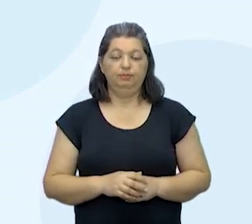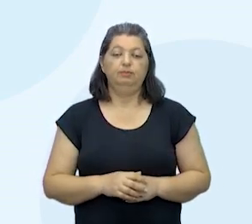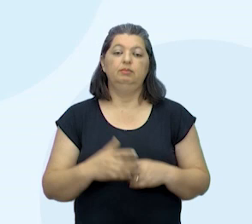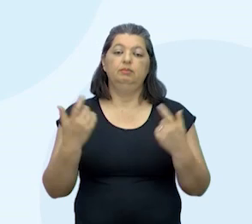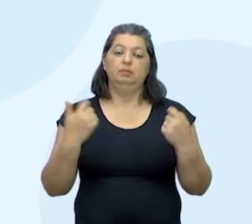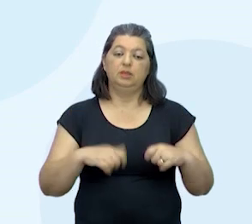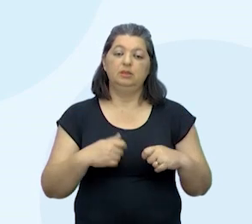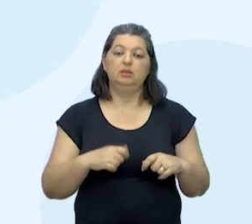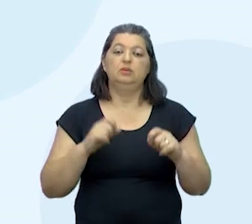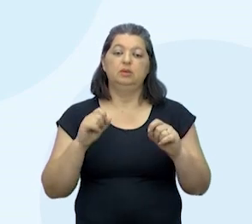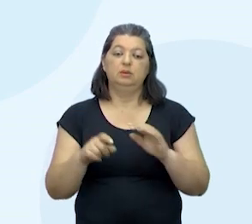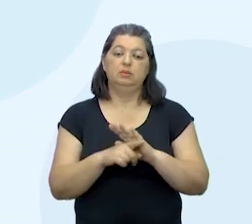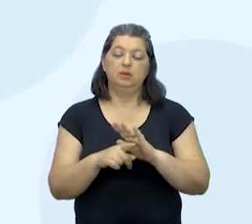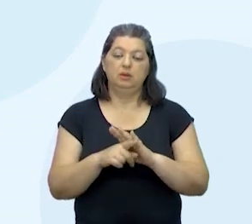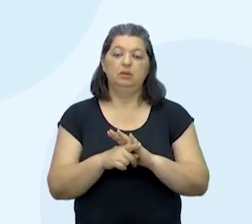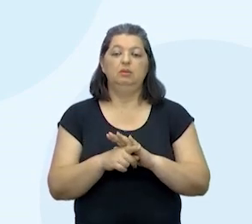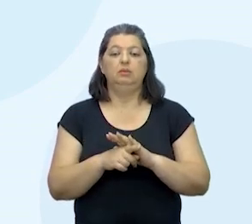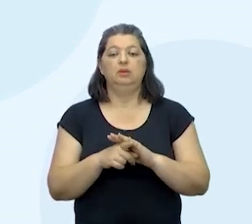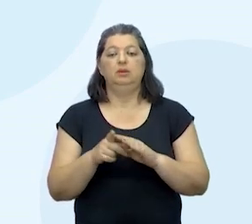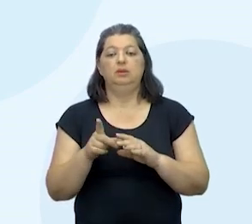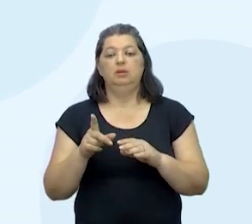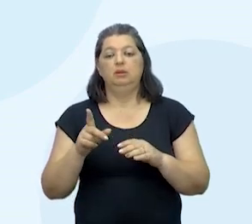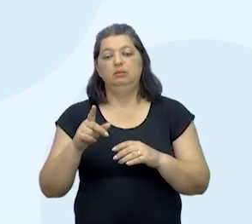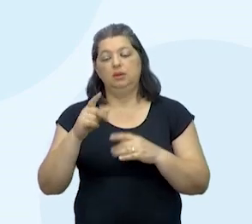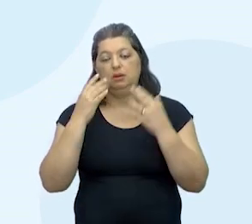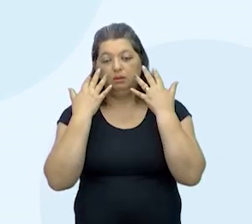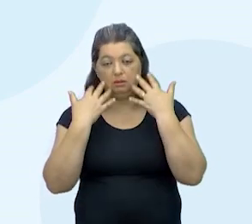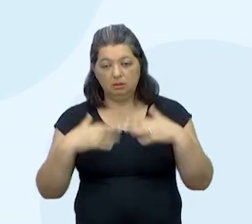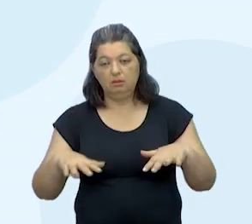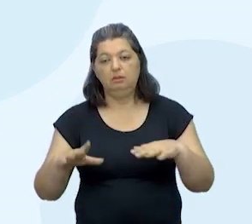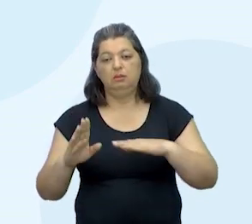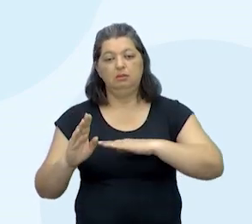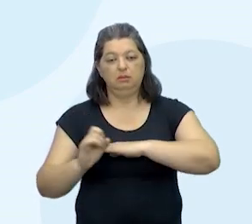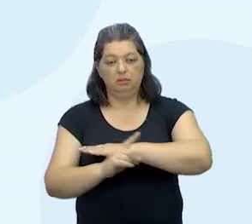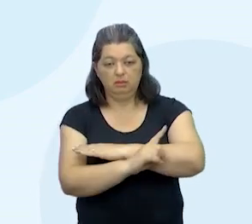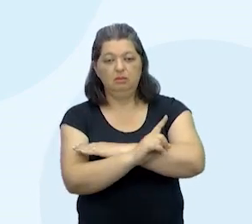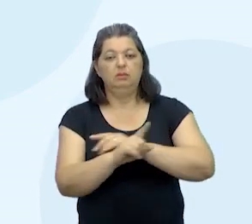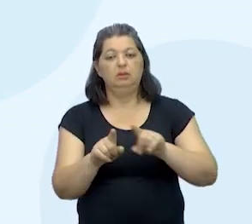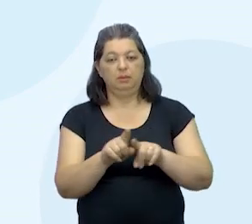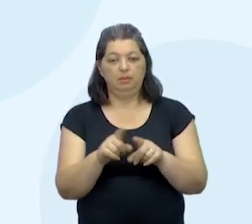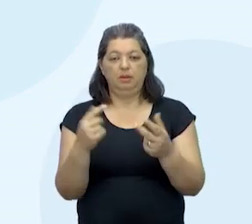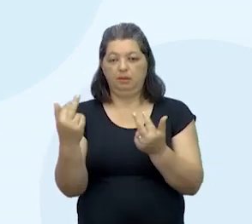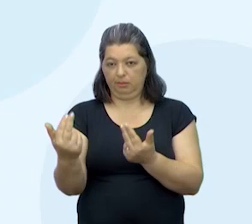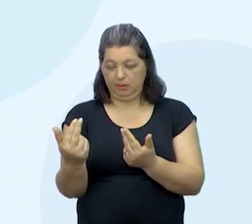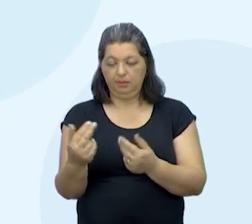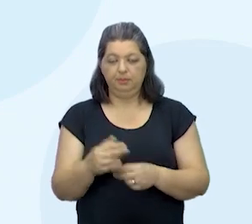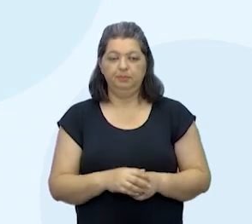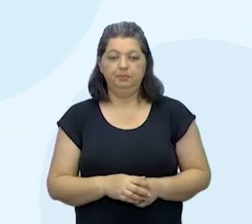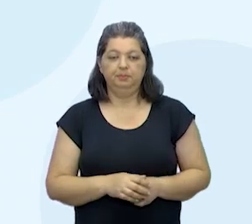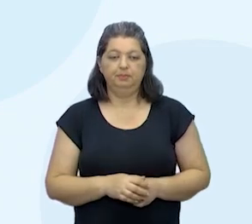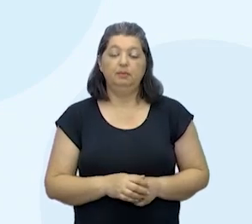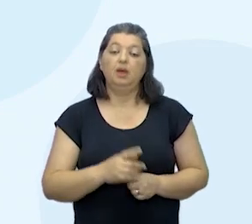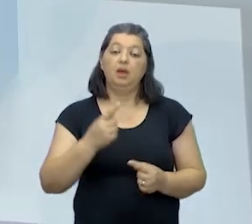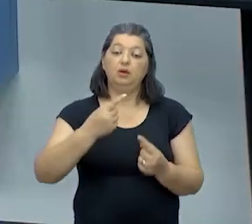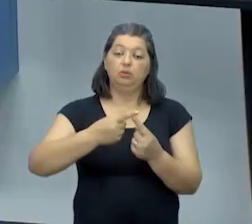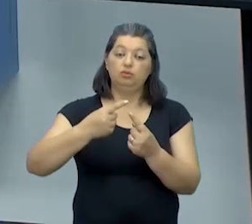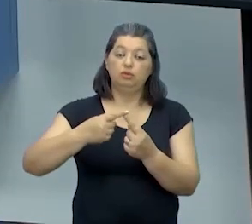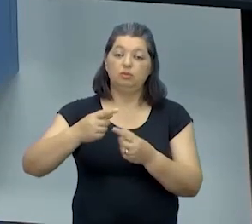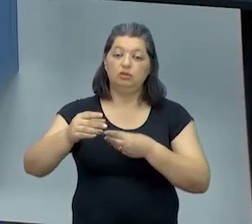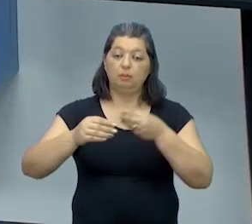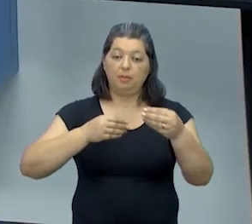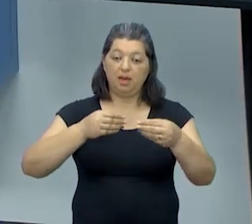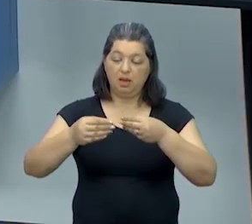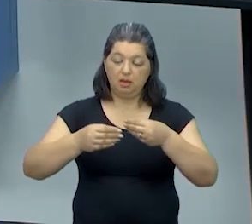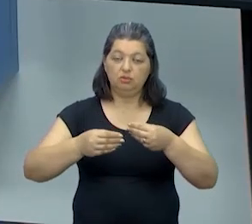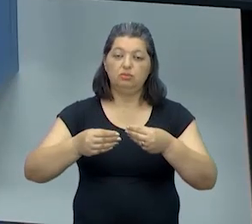de micro-organismos, tá? De ocorrência natural, como bactérias, fungos e algas, tá? Então, é um tipo de plástico que pode